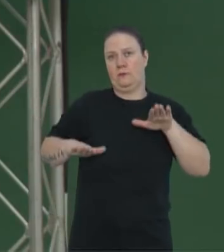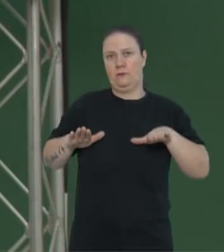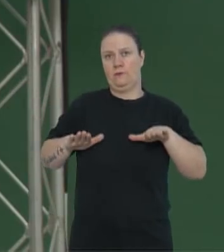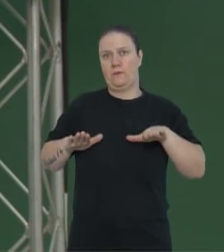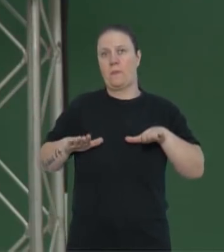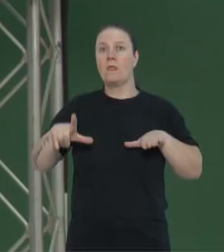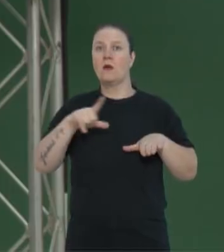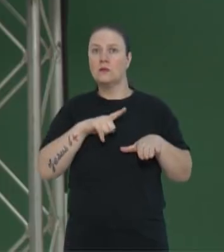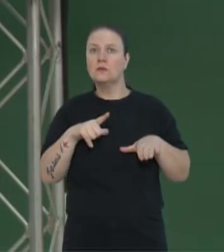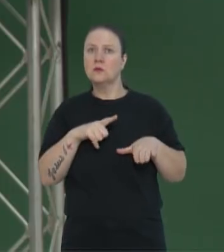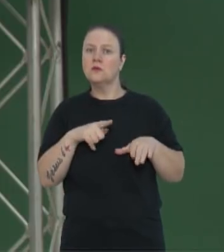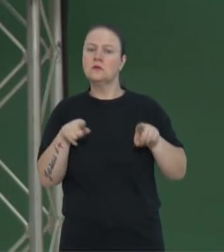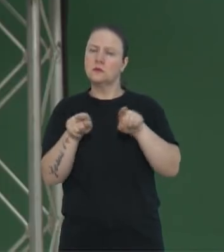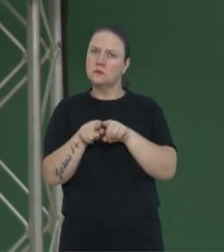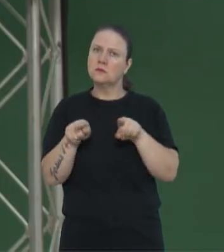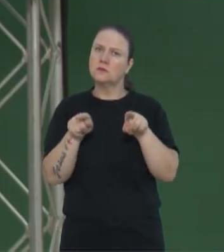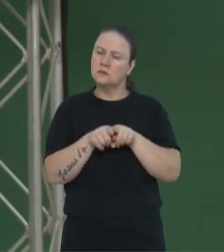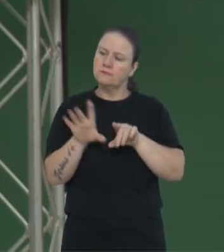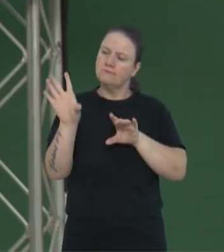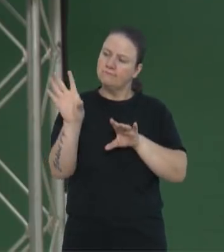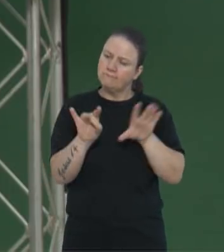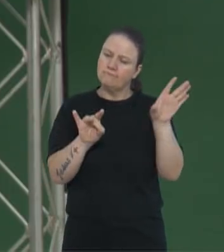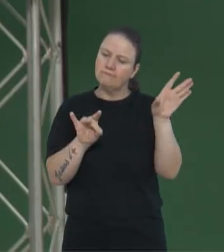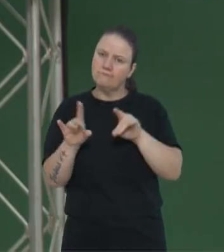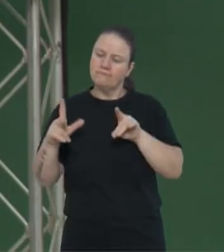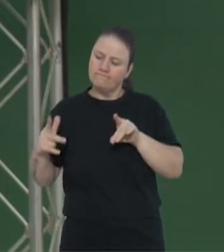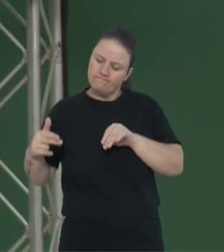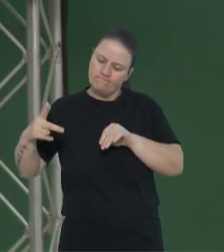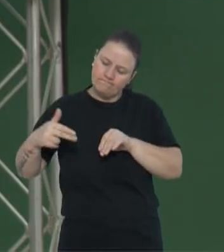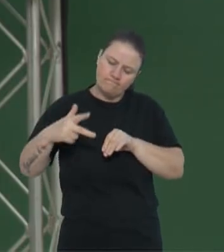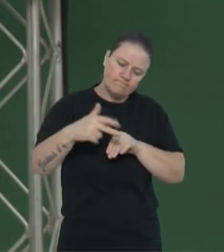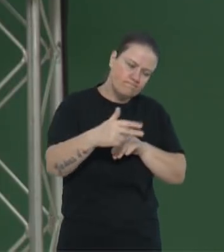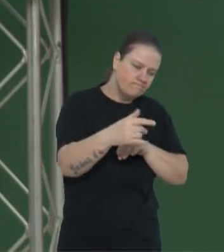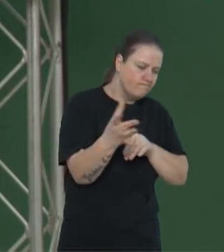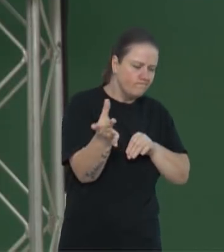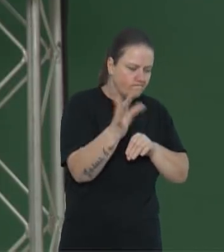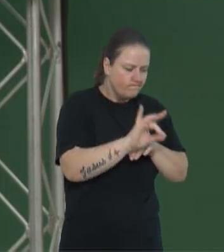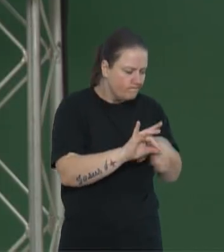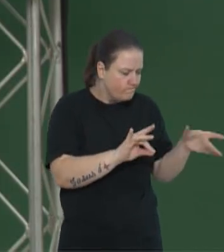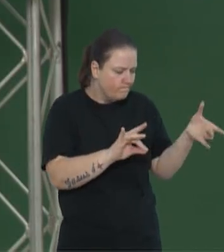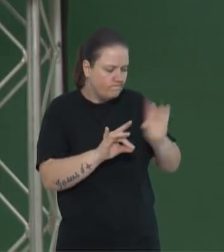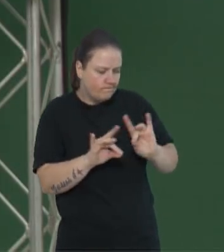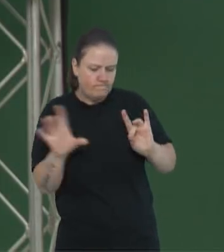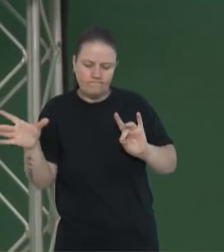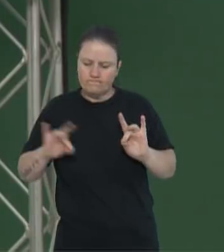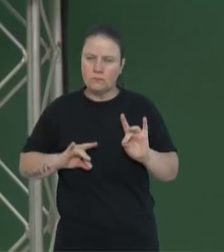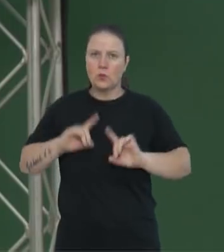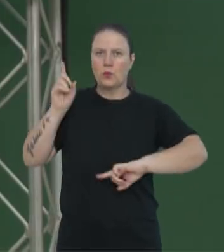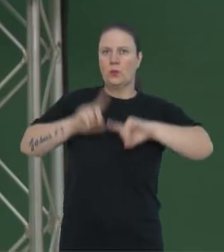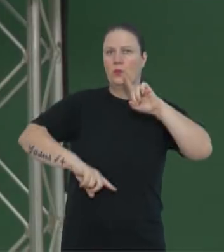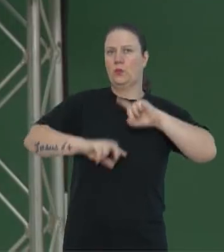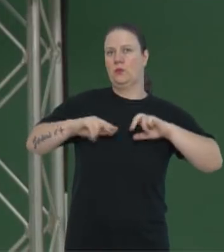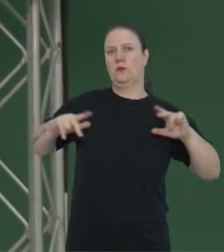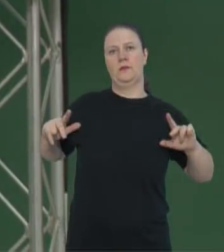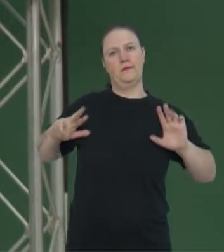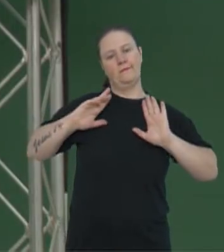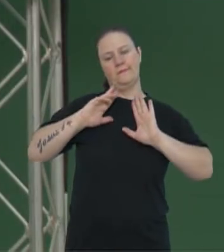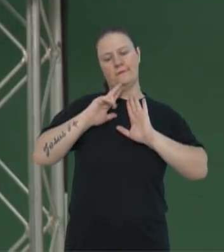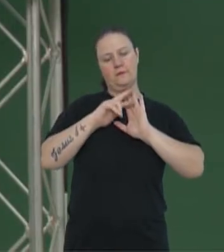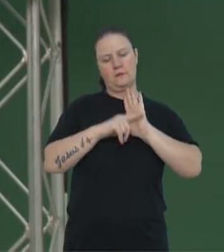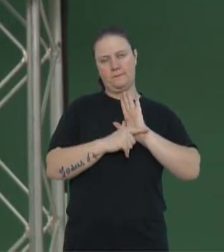são algumas das ações que se pode ter dentro do trabalho com objetos tridimensionais,